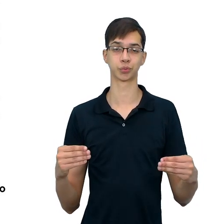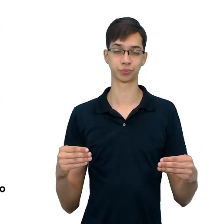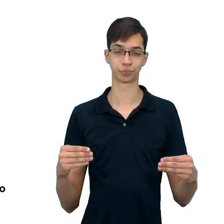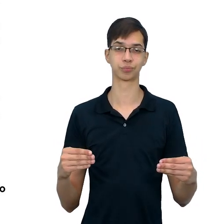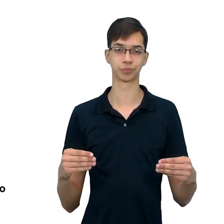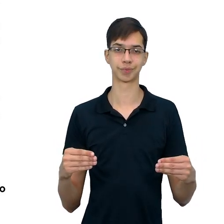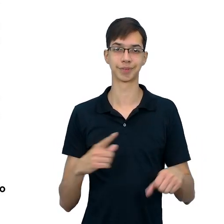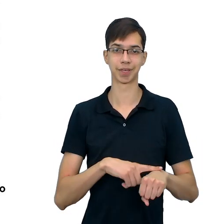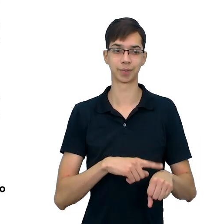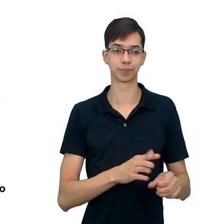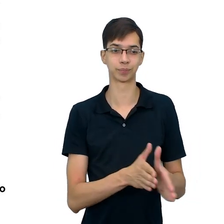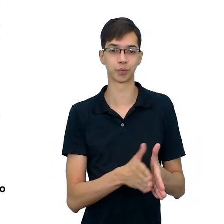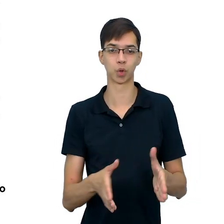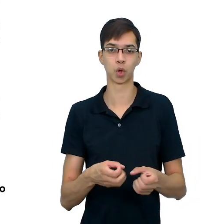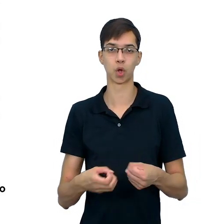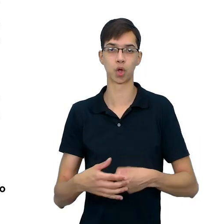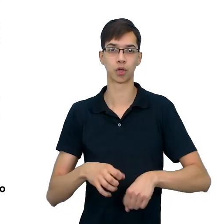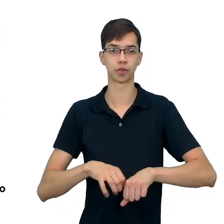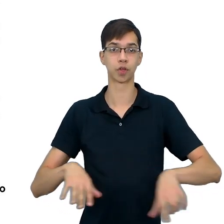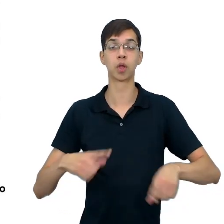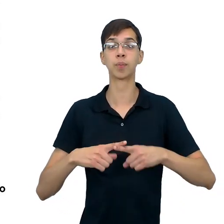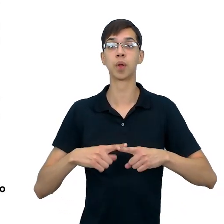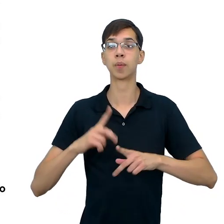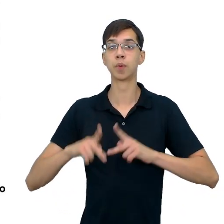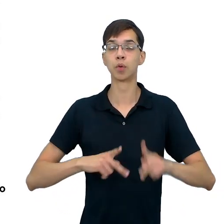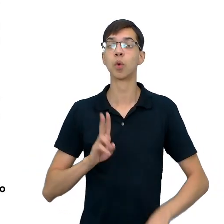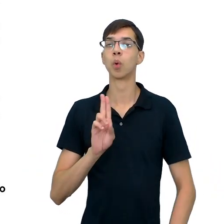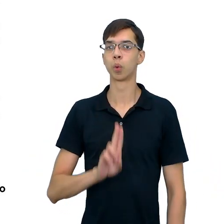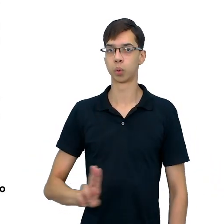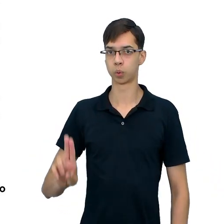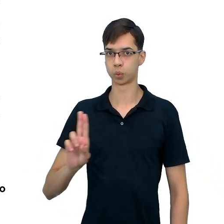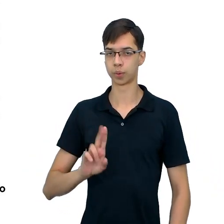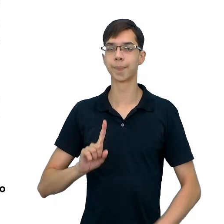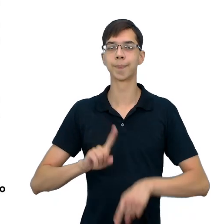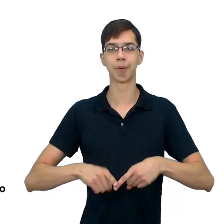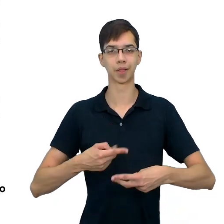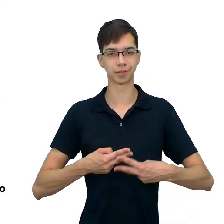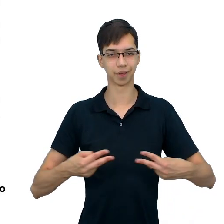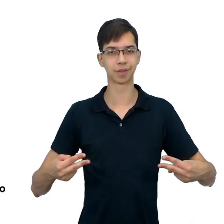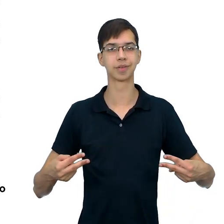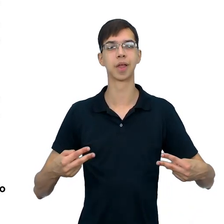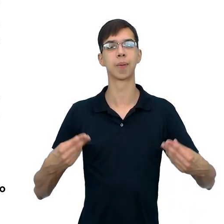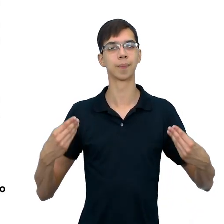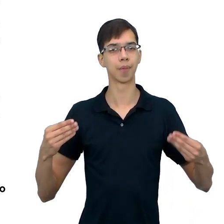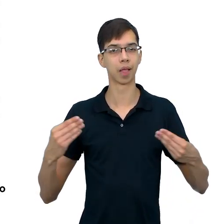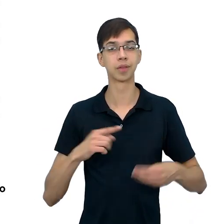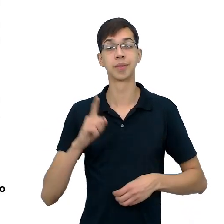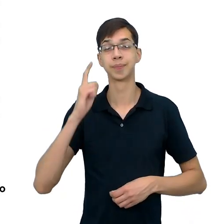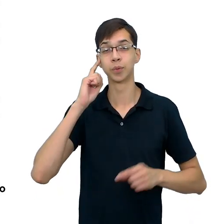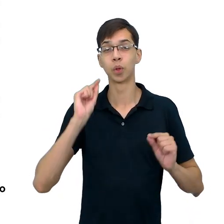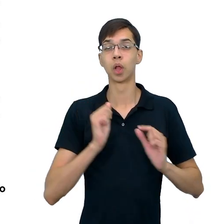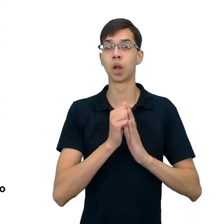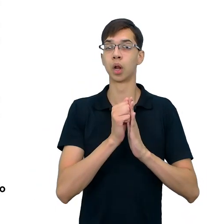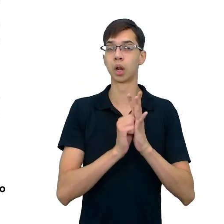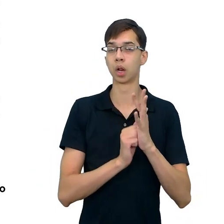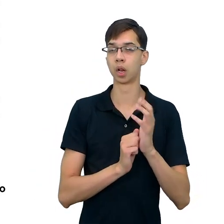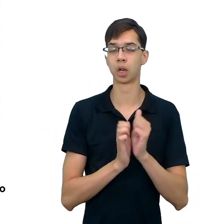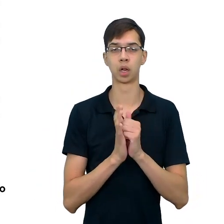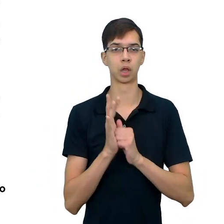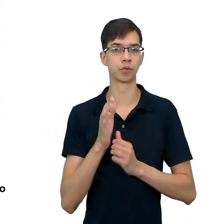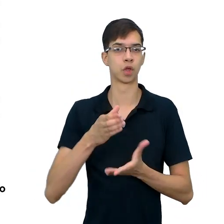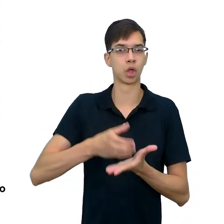utilizar materiais descartáveis em grande quantidade, né? Nós vamos pensar aí nas luvas plásticas, nas máscaras, nos